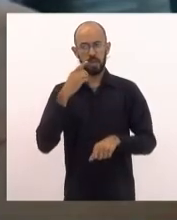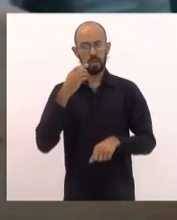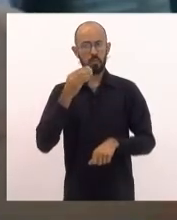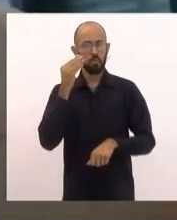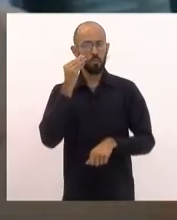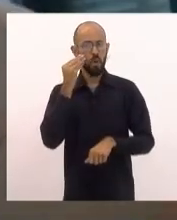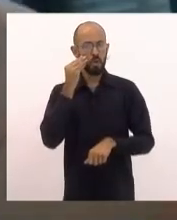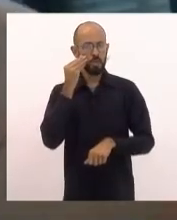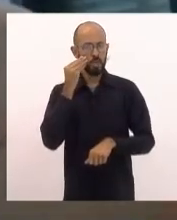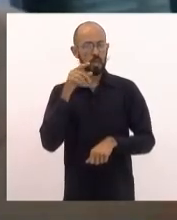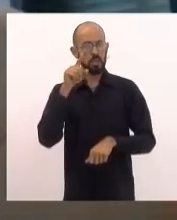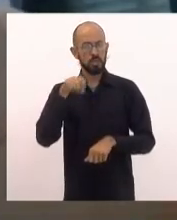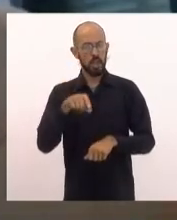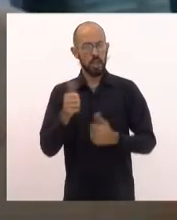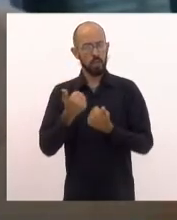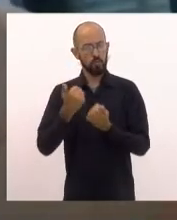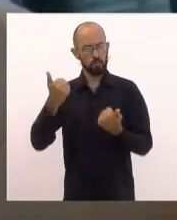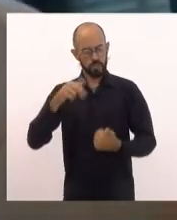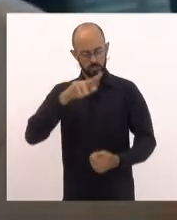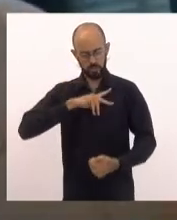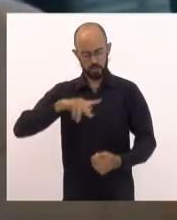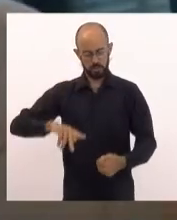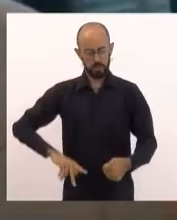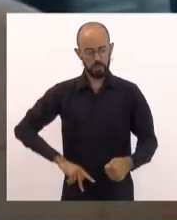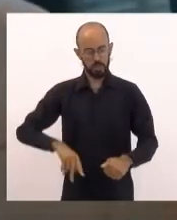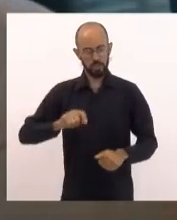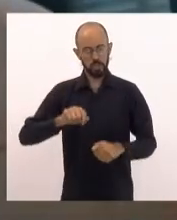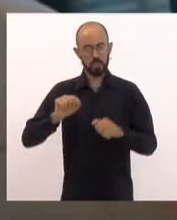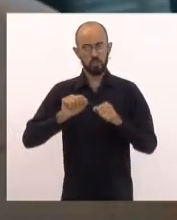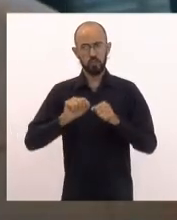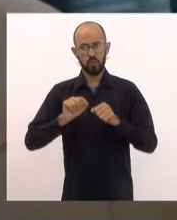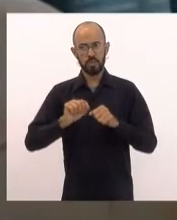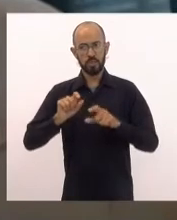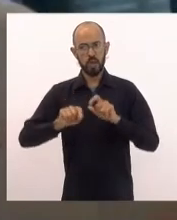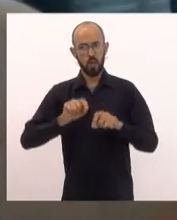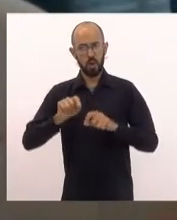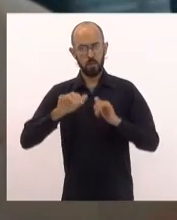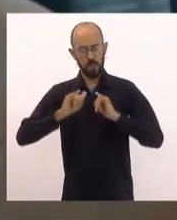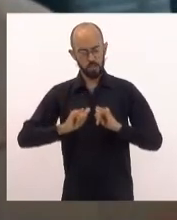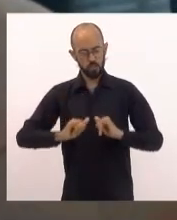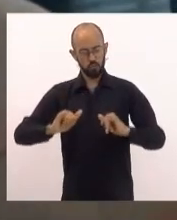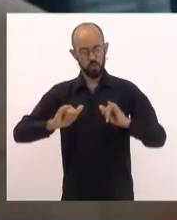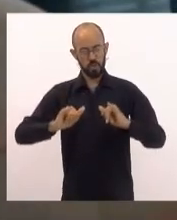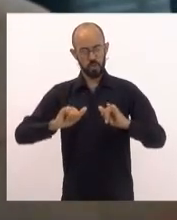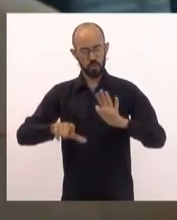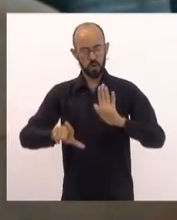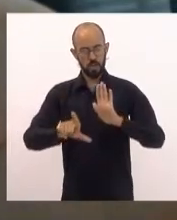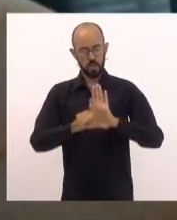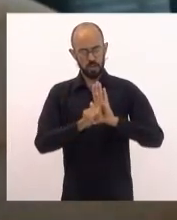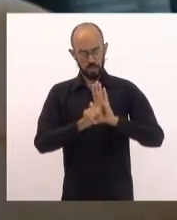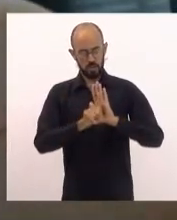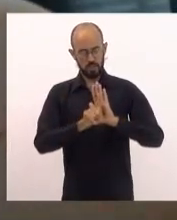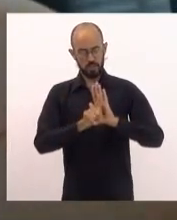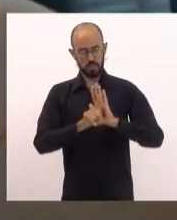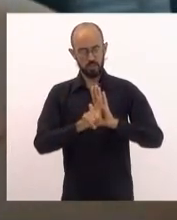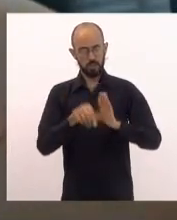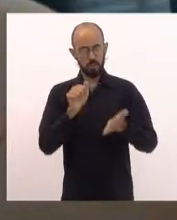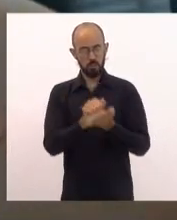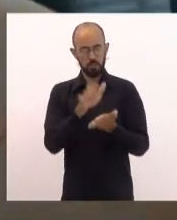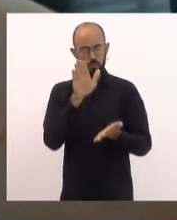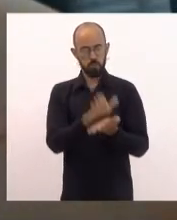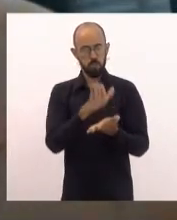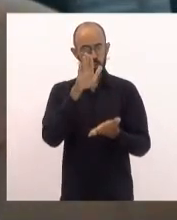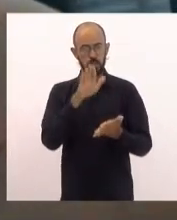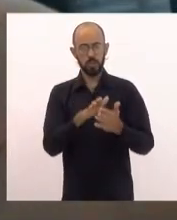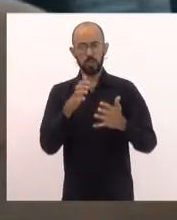Mônica, que é a nossa vice-presidente, nós fazemos uma grande divulgação dessa lei que pune os